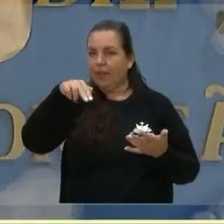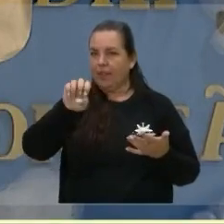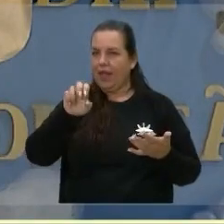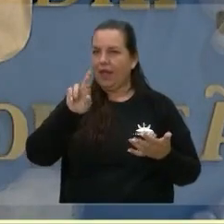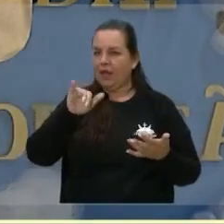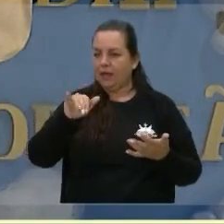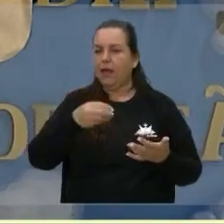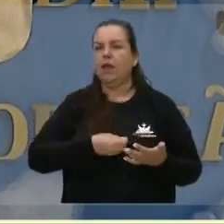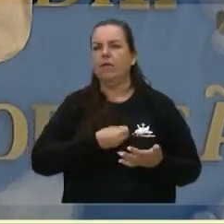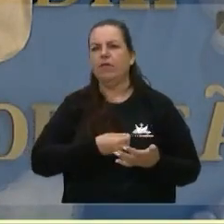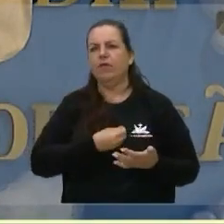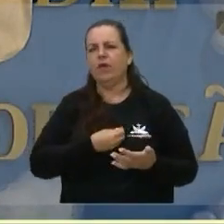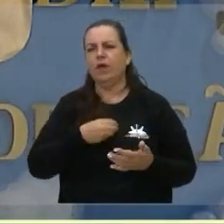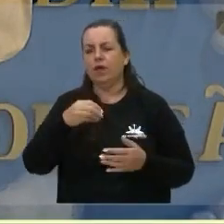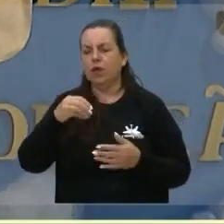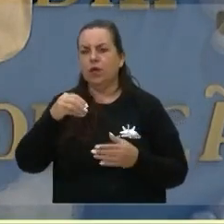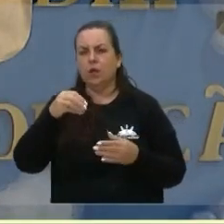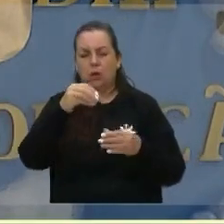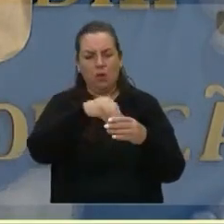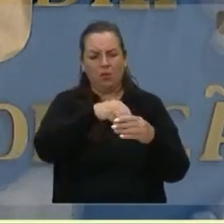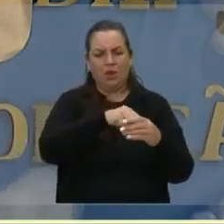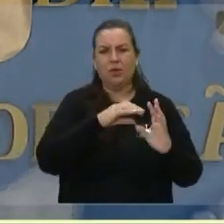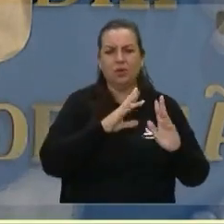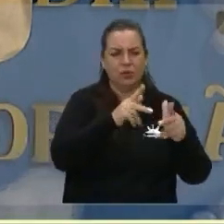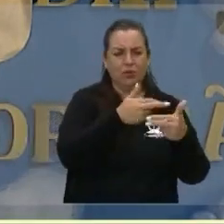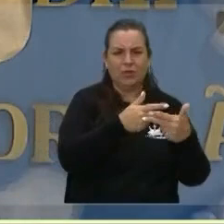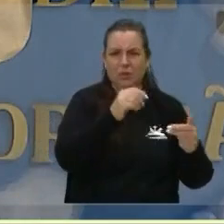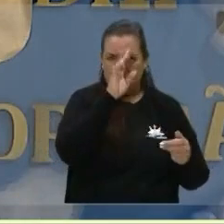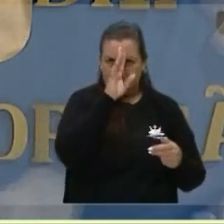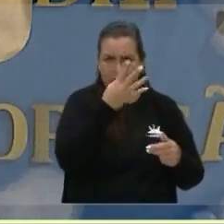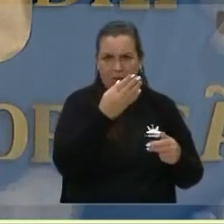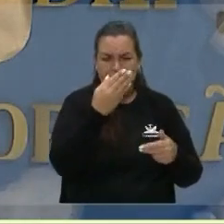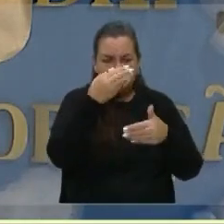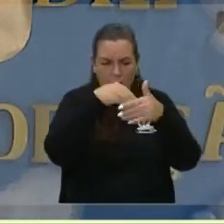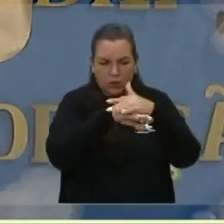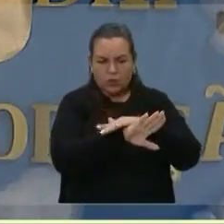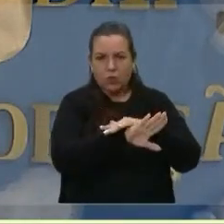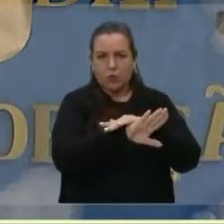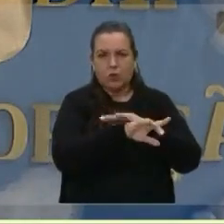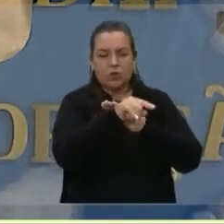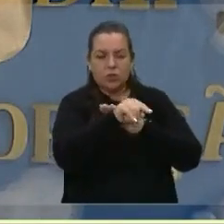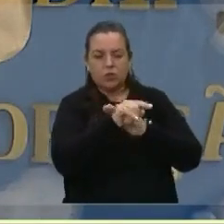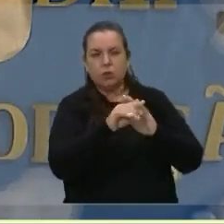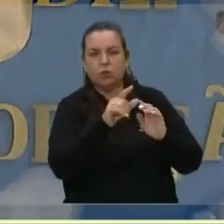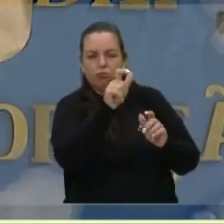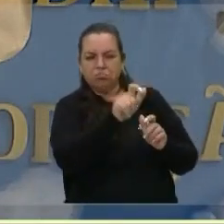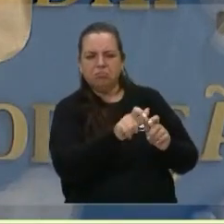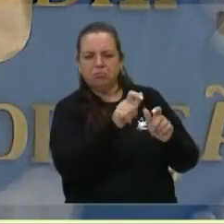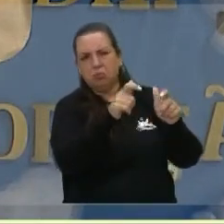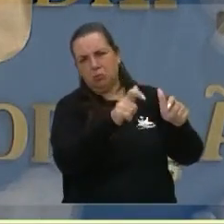vivia no meio de tudo isso, escondido numa galeria,